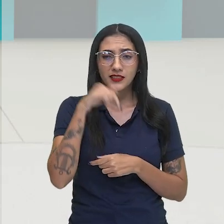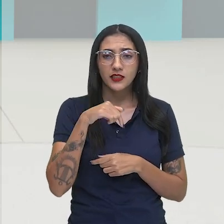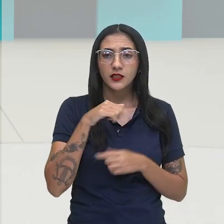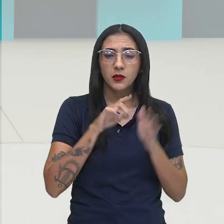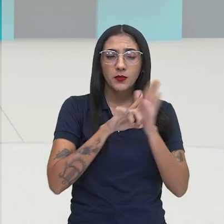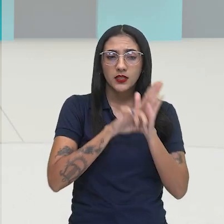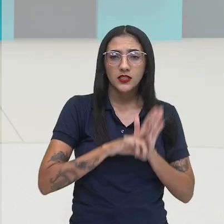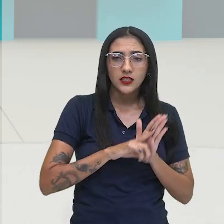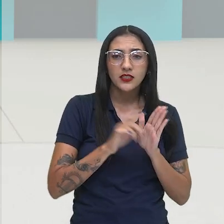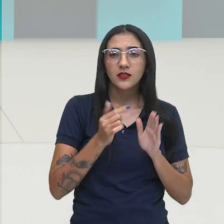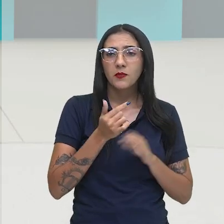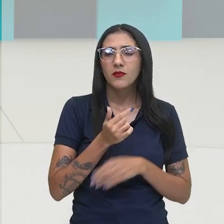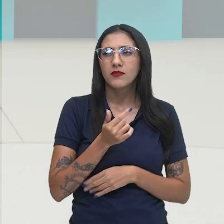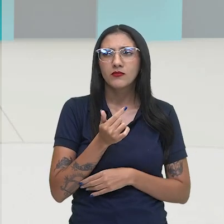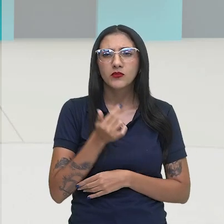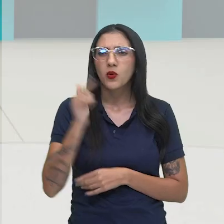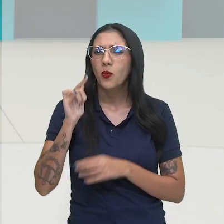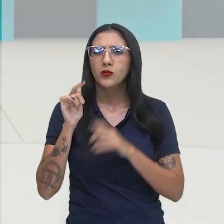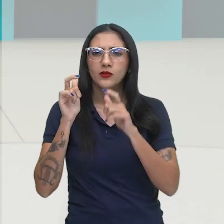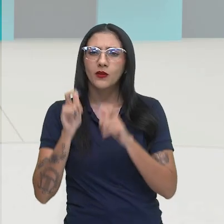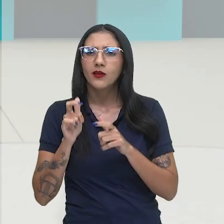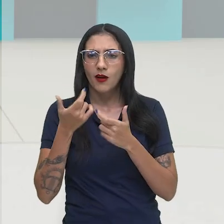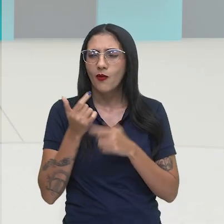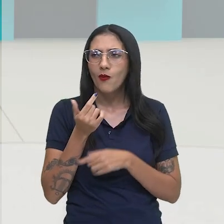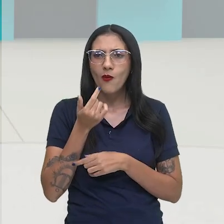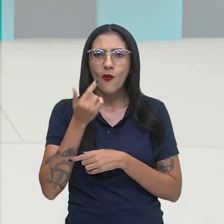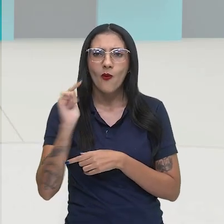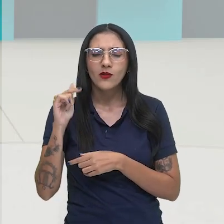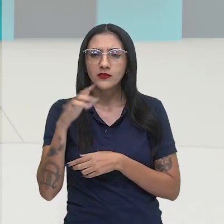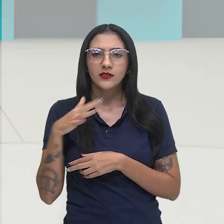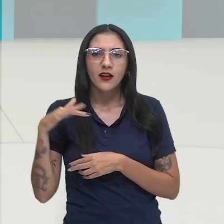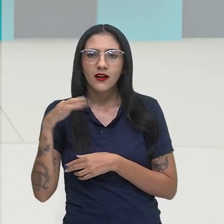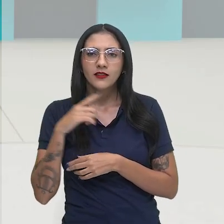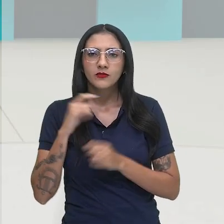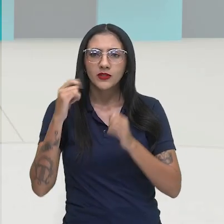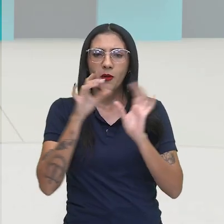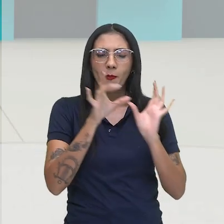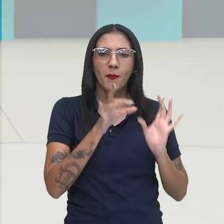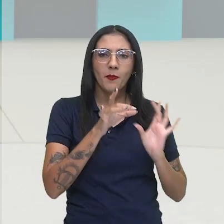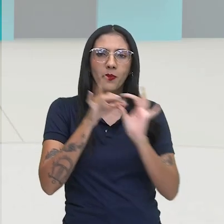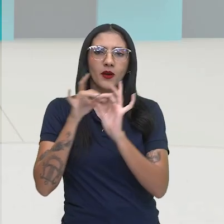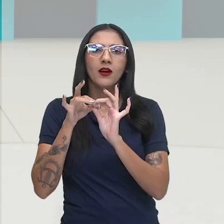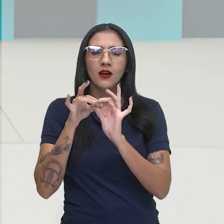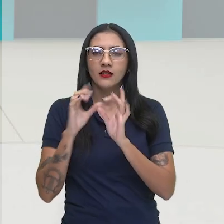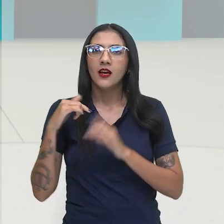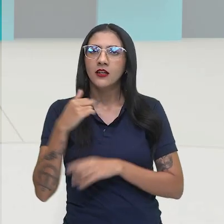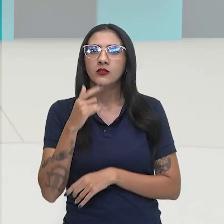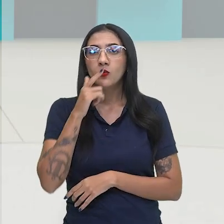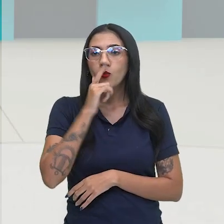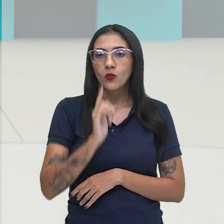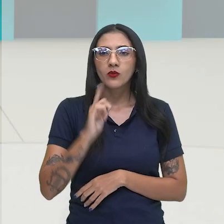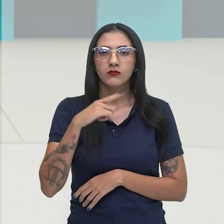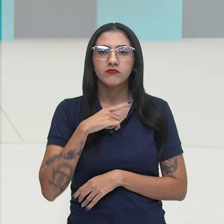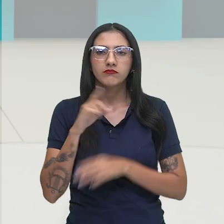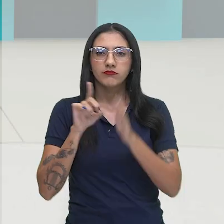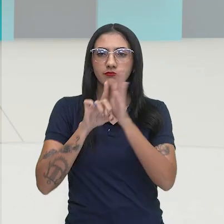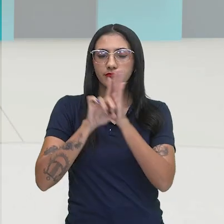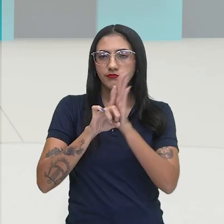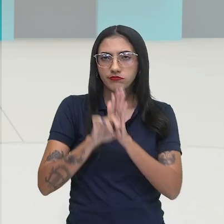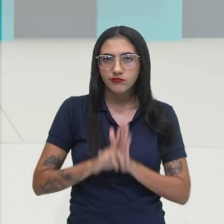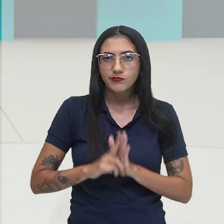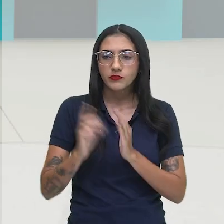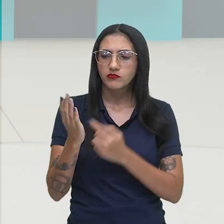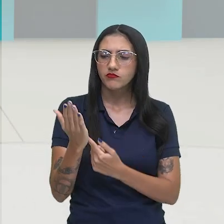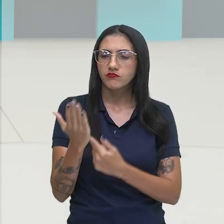página, pois é exatamente essa informação vai se comunicar com essa outra e você vai conseguir fazer, então, trazer